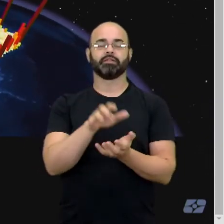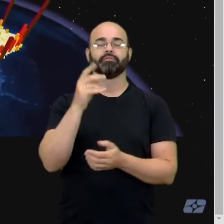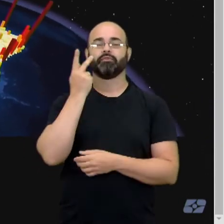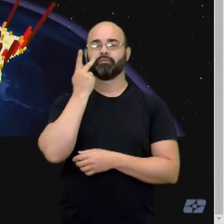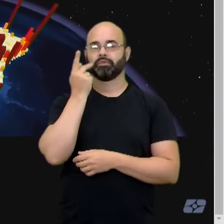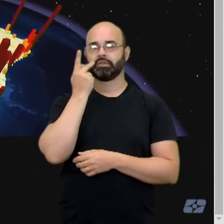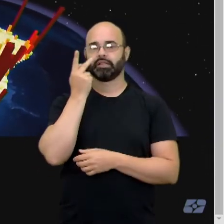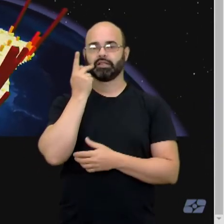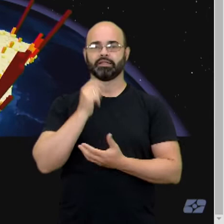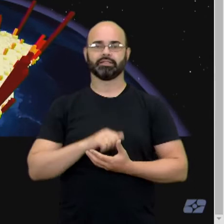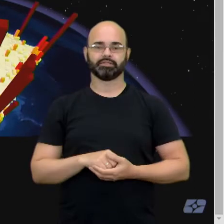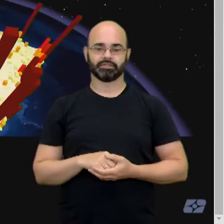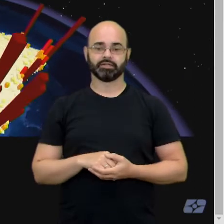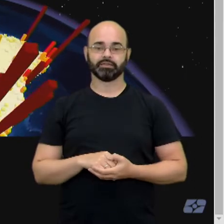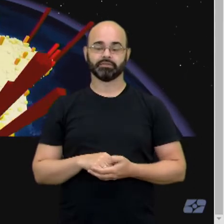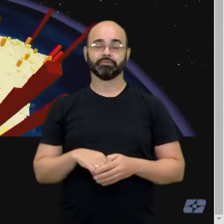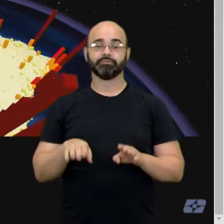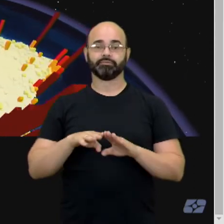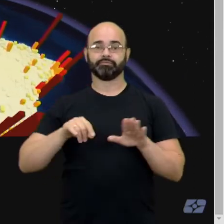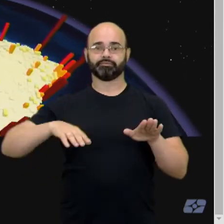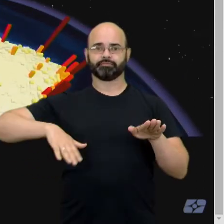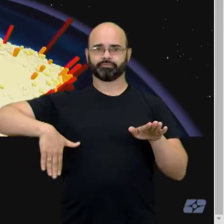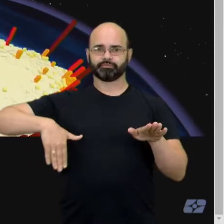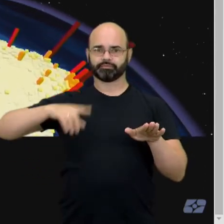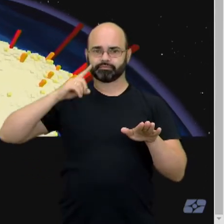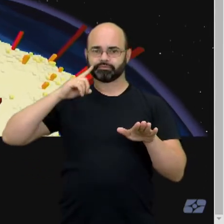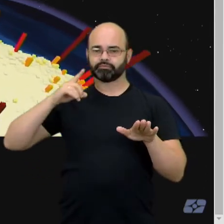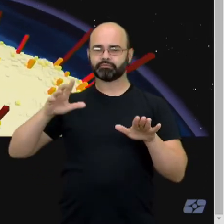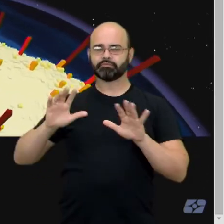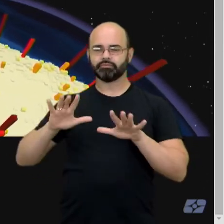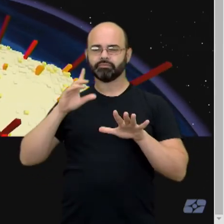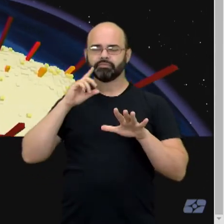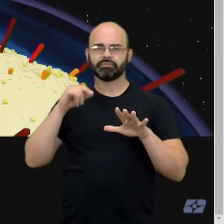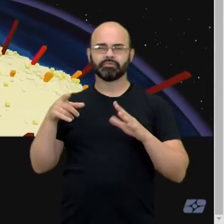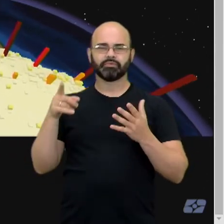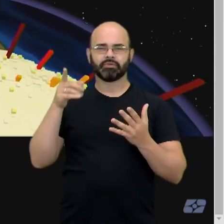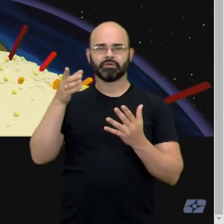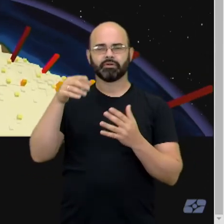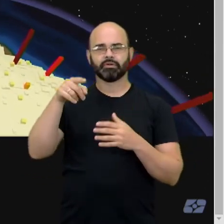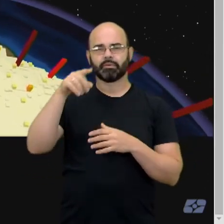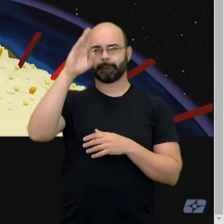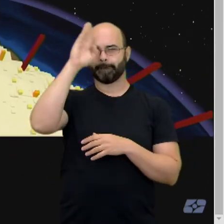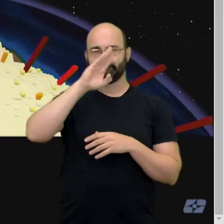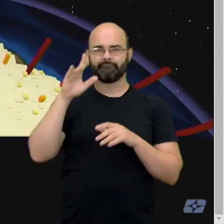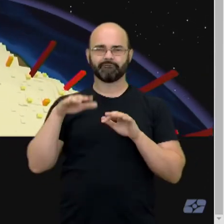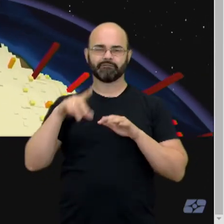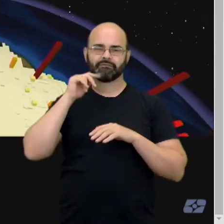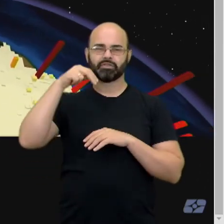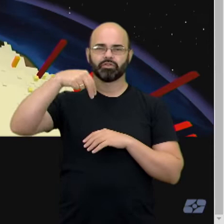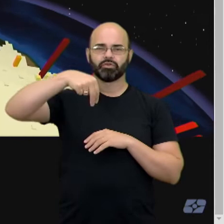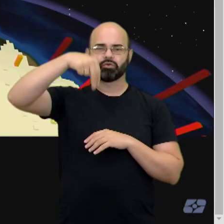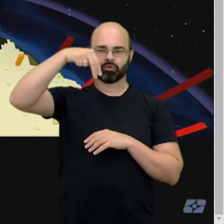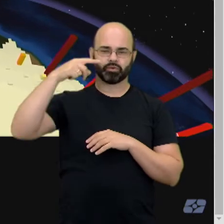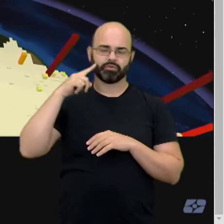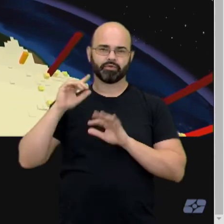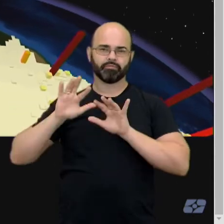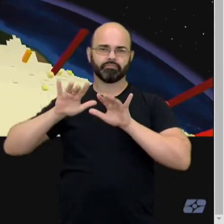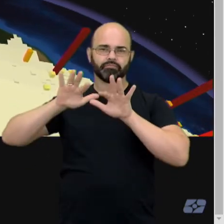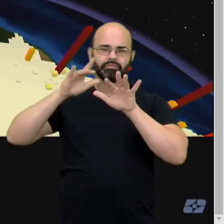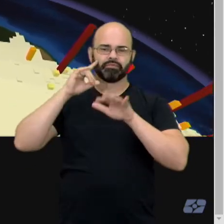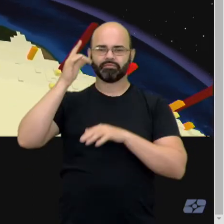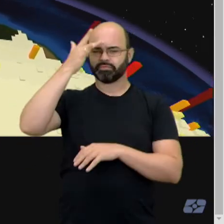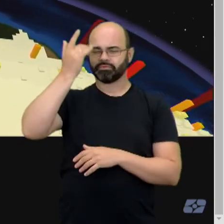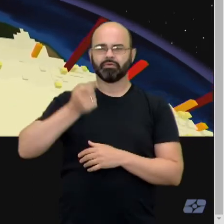concentração da população nas zonas litorâneas. À medida que caminhamos para o interior do país e em direção ao norte, a densidade demográfica